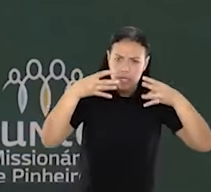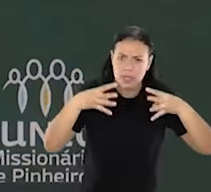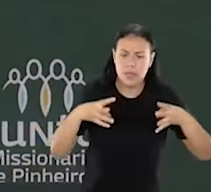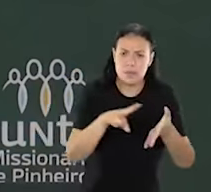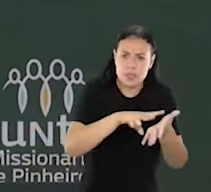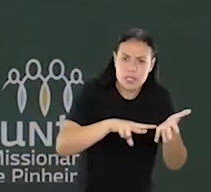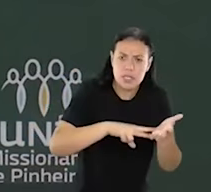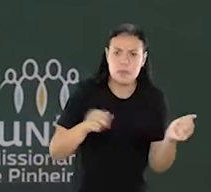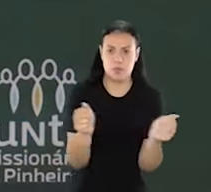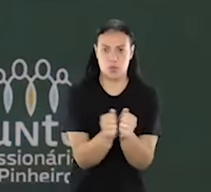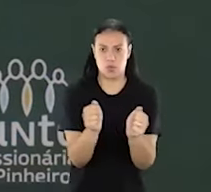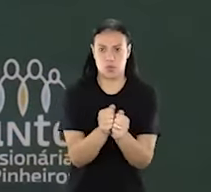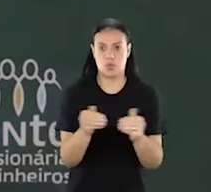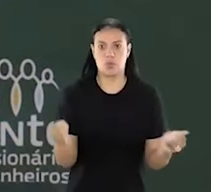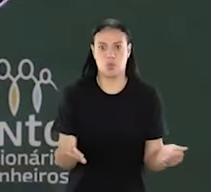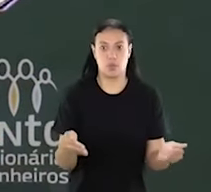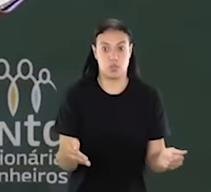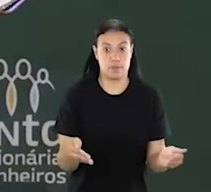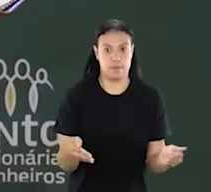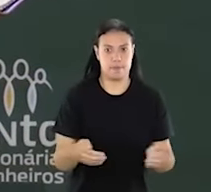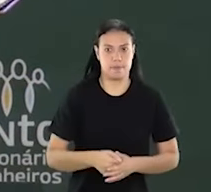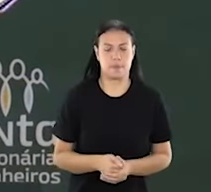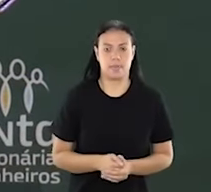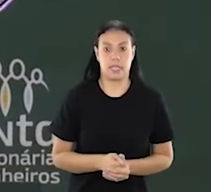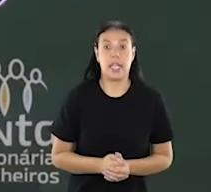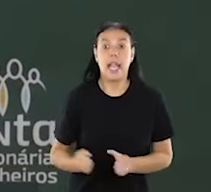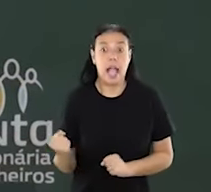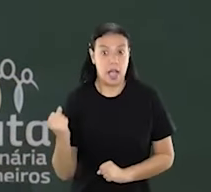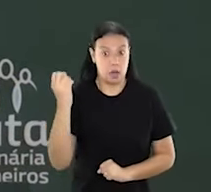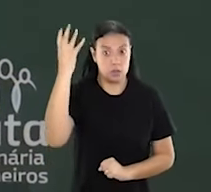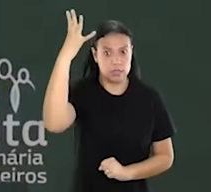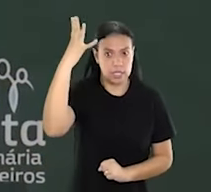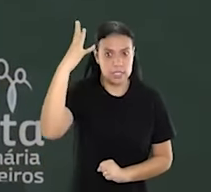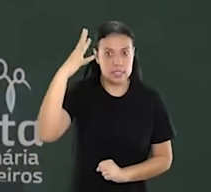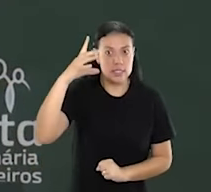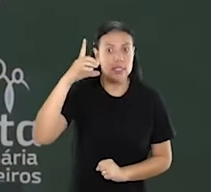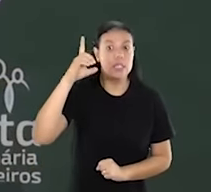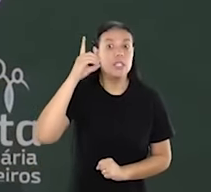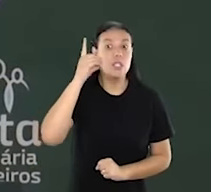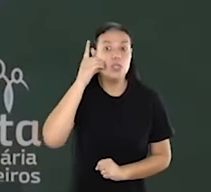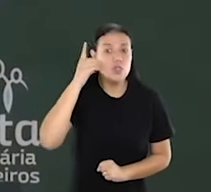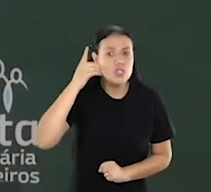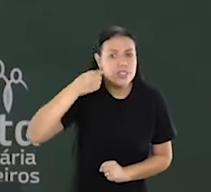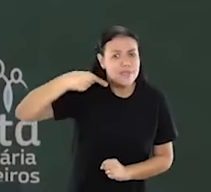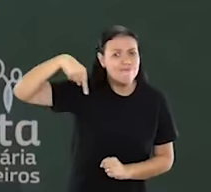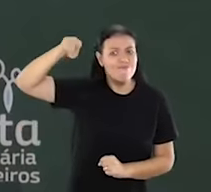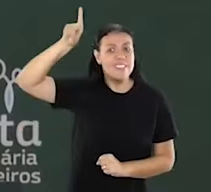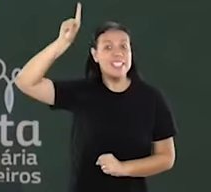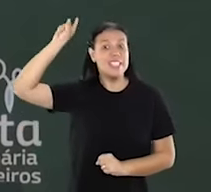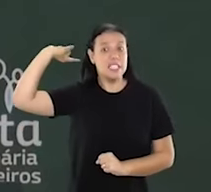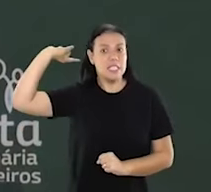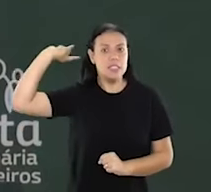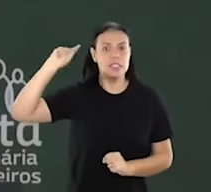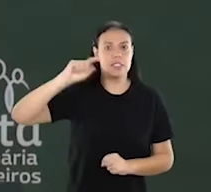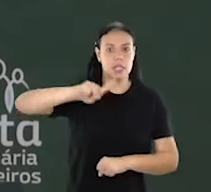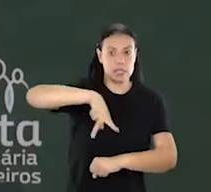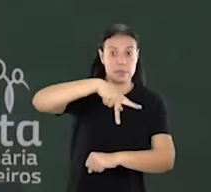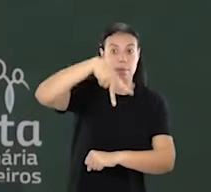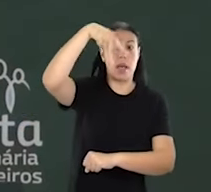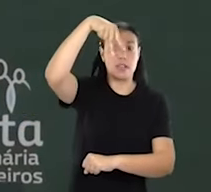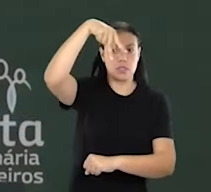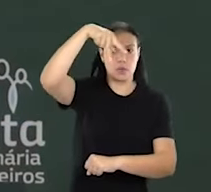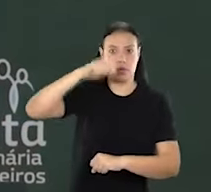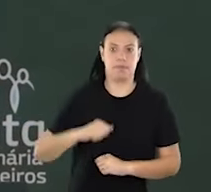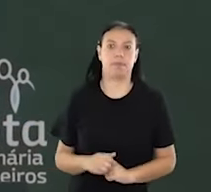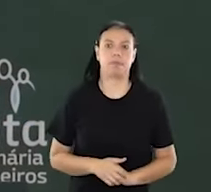ocorre na véspera da Páscoa. A Páscoa era a maior festa de Israel. Pessoas vinham de